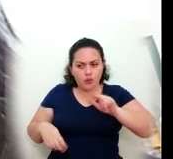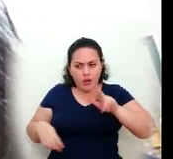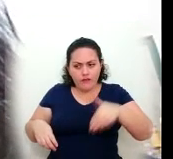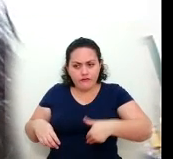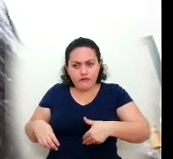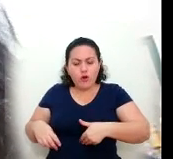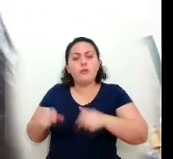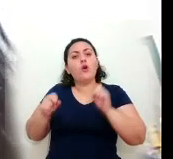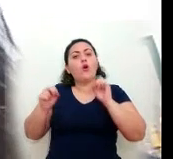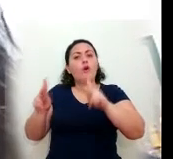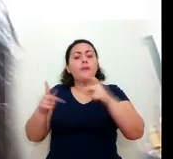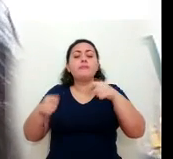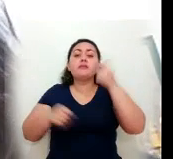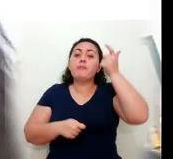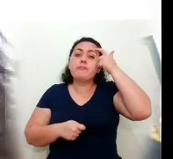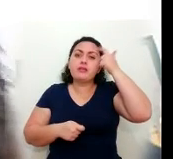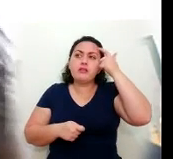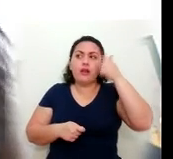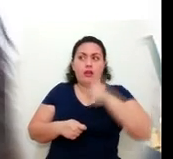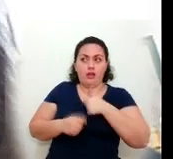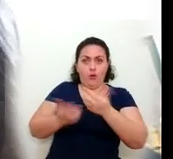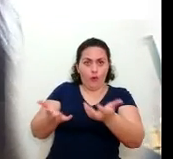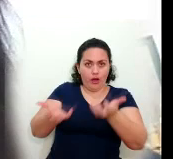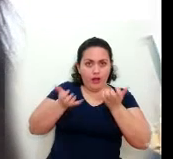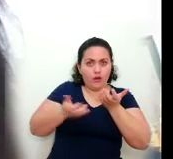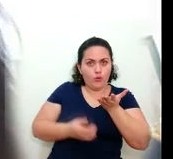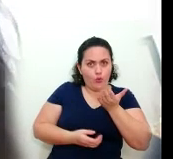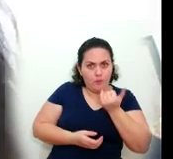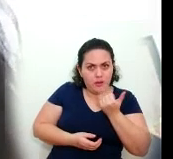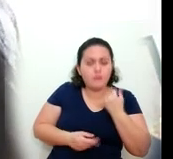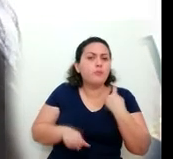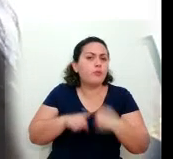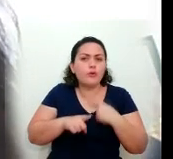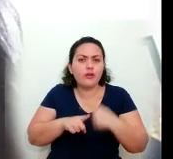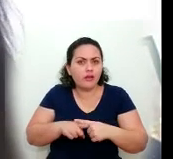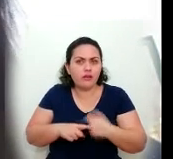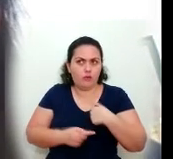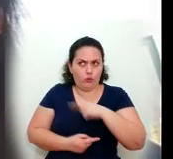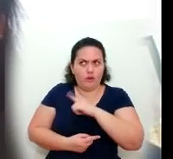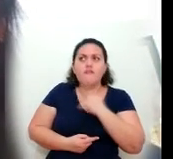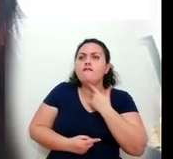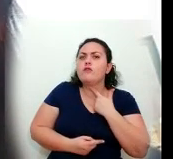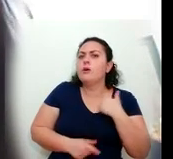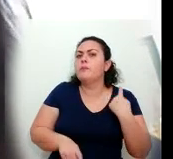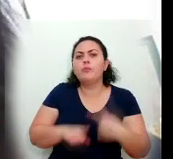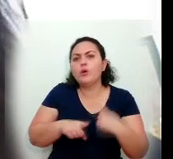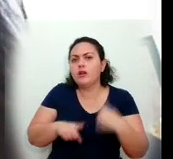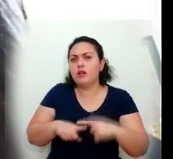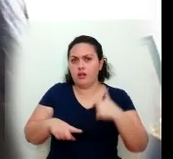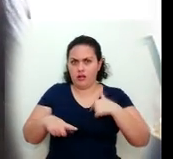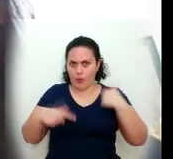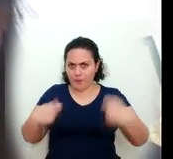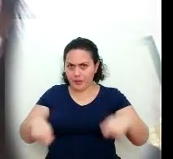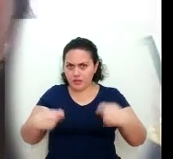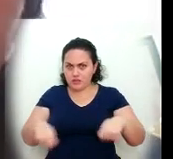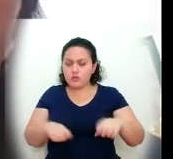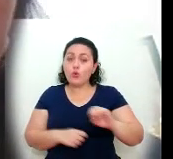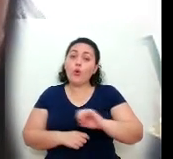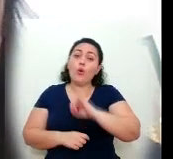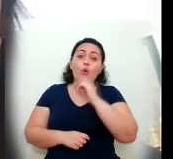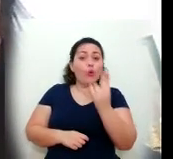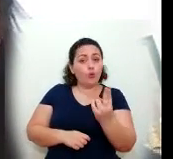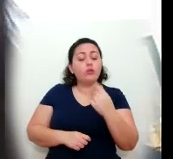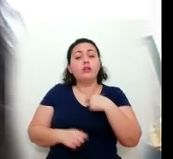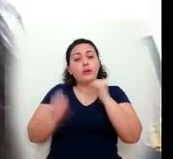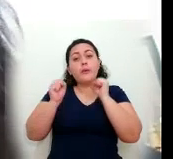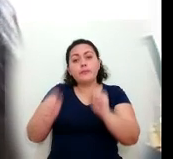ó, quero, né? Quero comer, então, assim, tenho essa vontade, preciso ou eu posso daqui a